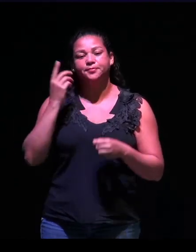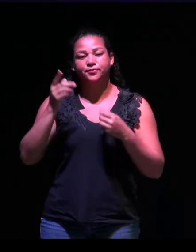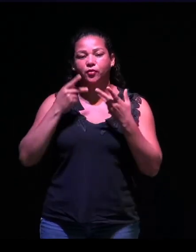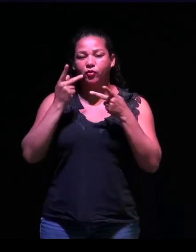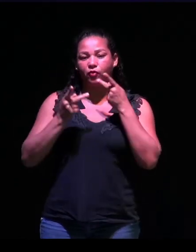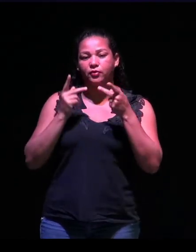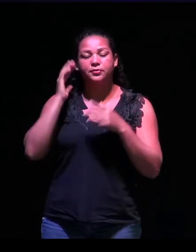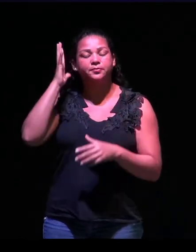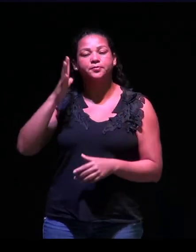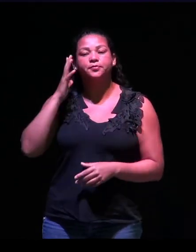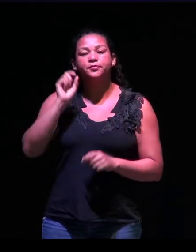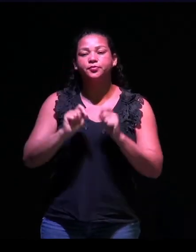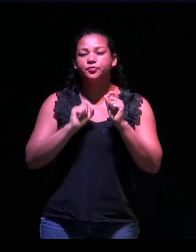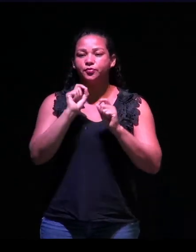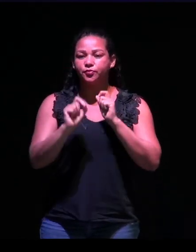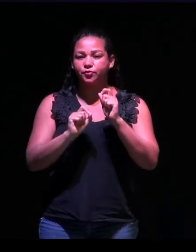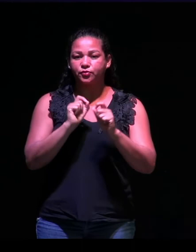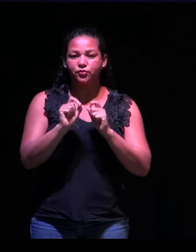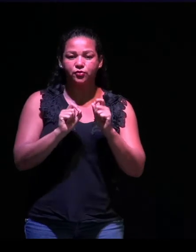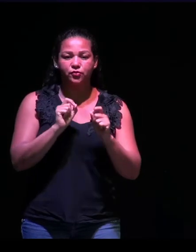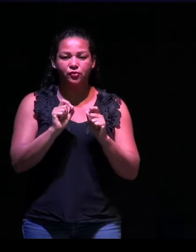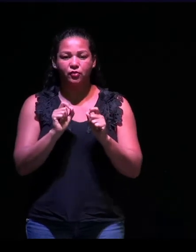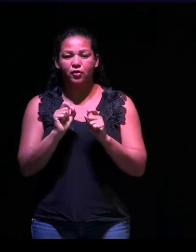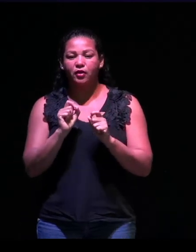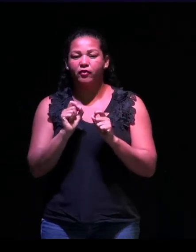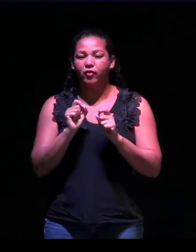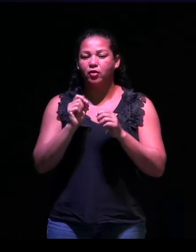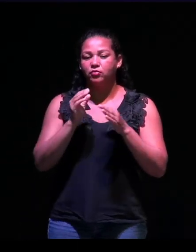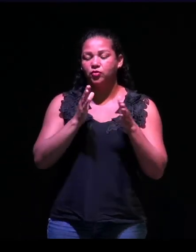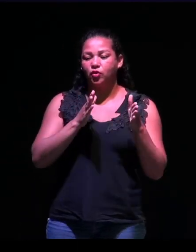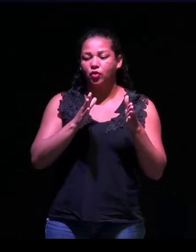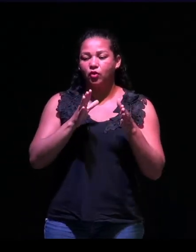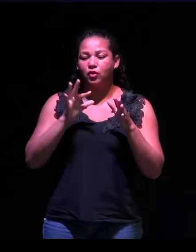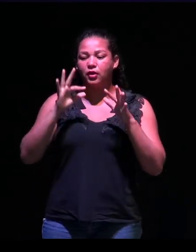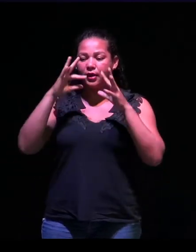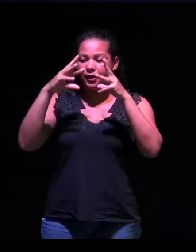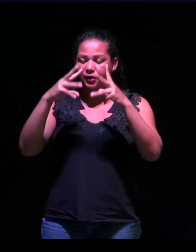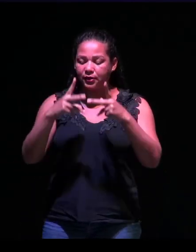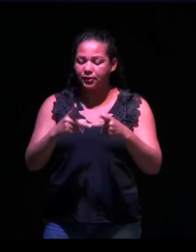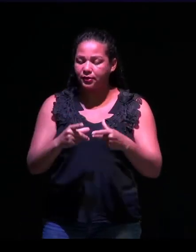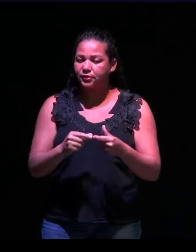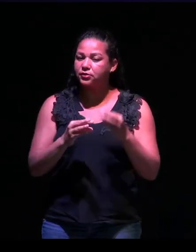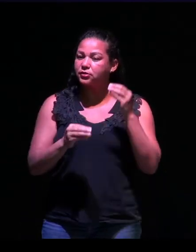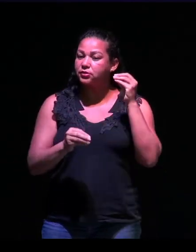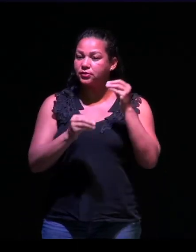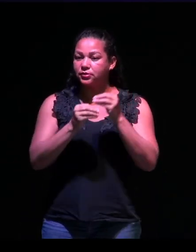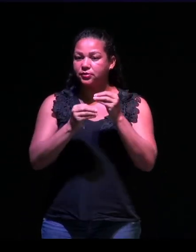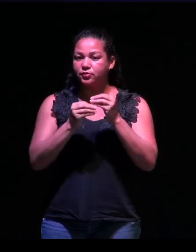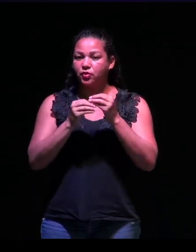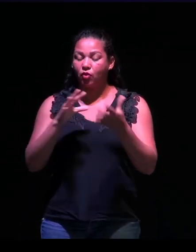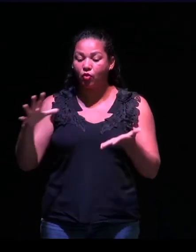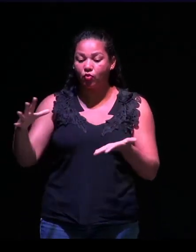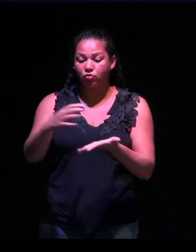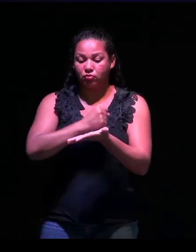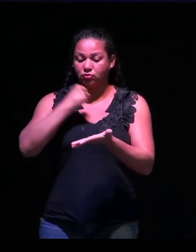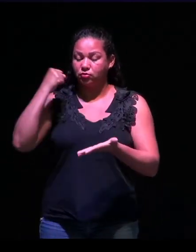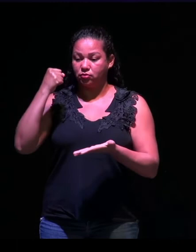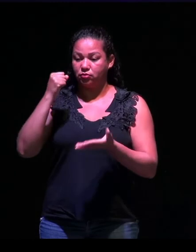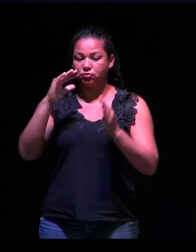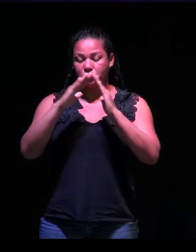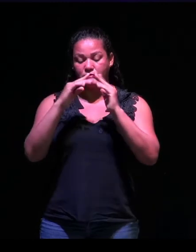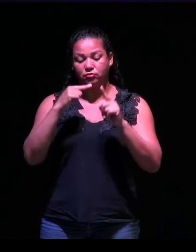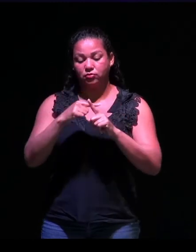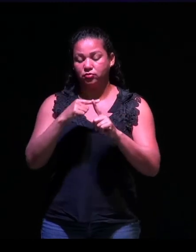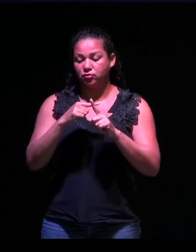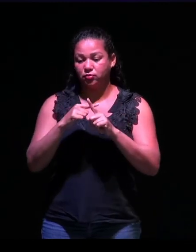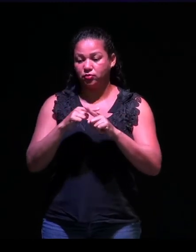falando sobre esses assuntos. Eu quero recapitular um pouquinho sobre o arrebatamento da igreja, que acontecerá a qualquer